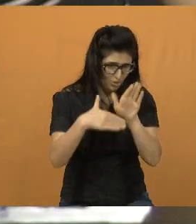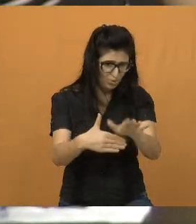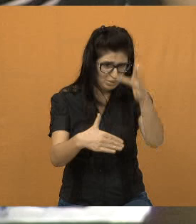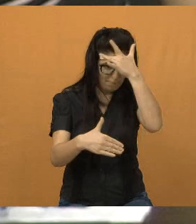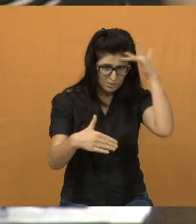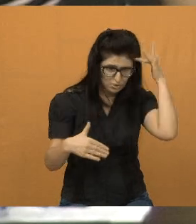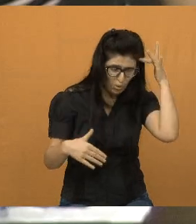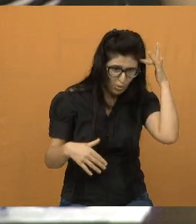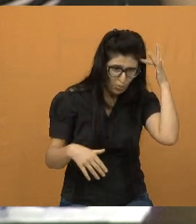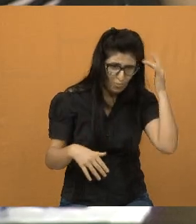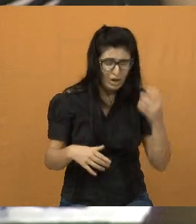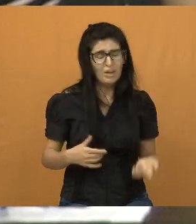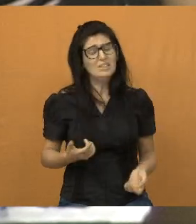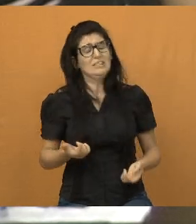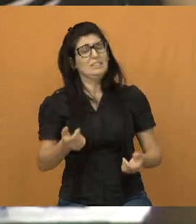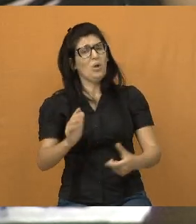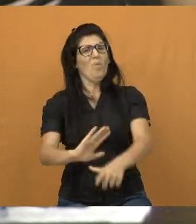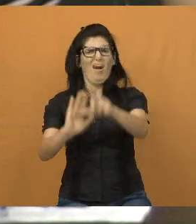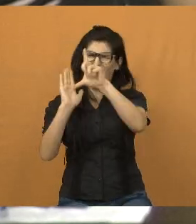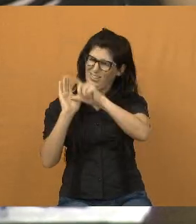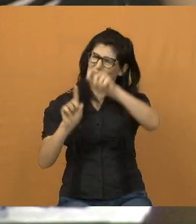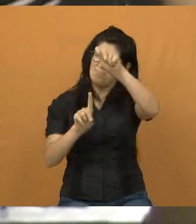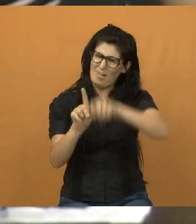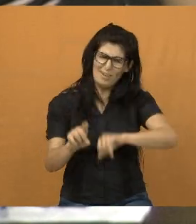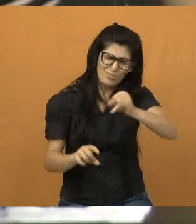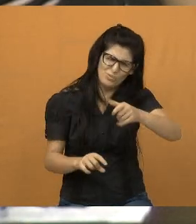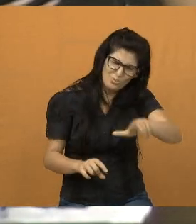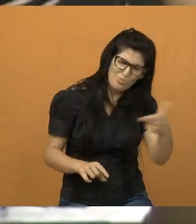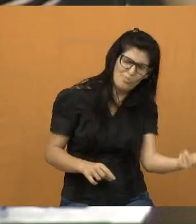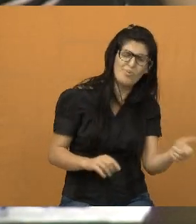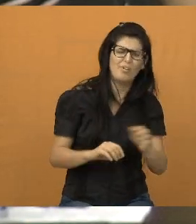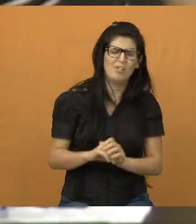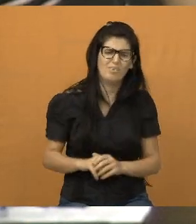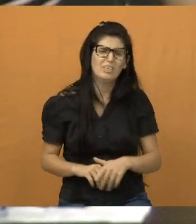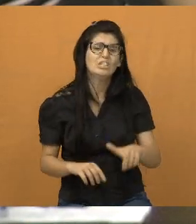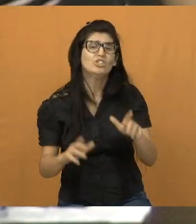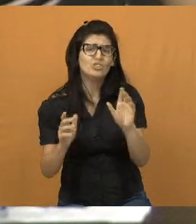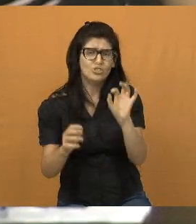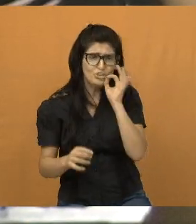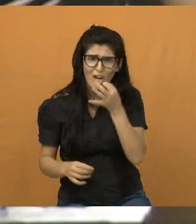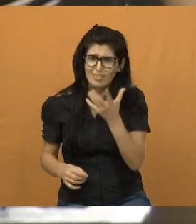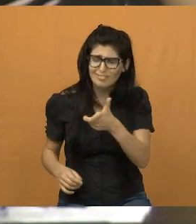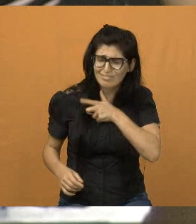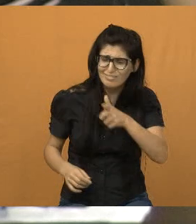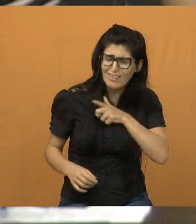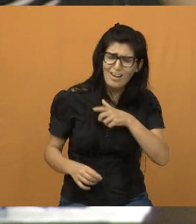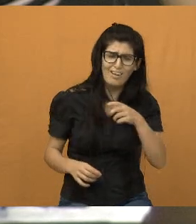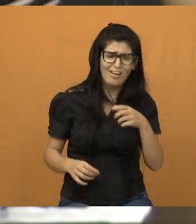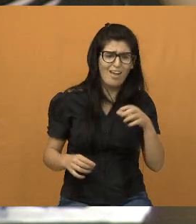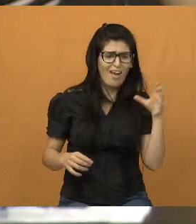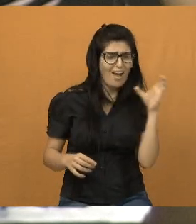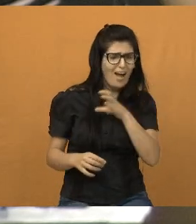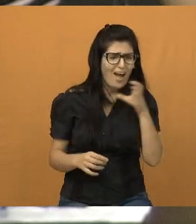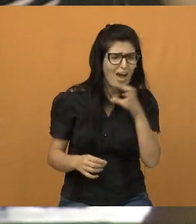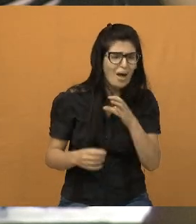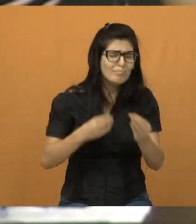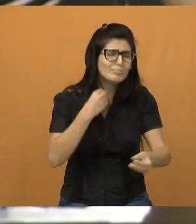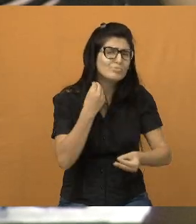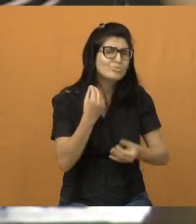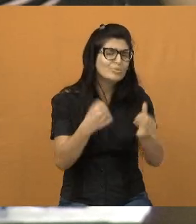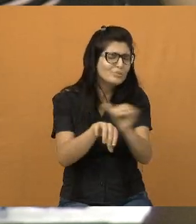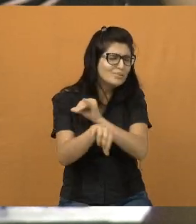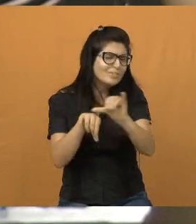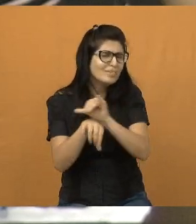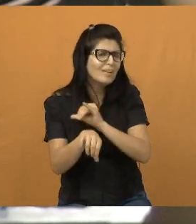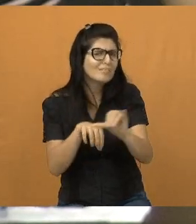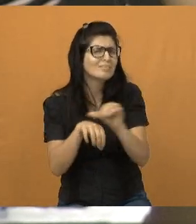falei, olha, o dinheiro tem chance de sair, já começa a fazer. Já tem vários procedimentos. Sim, alguns pontuais. Vários procedimentos